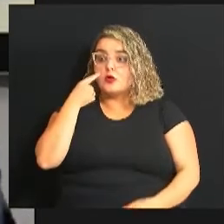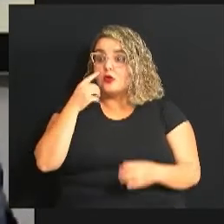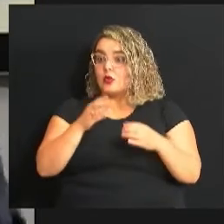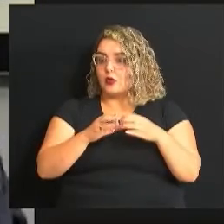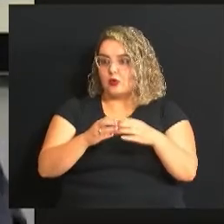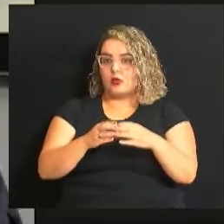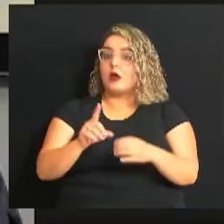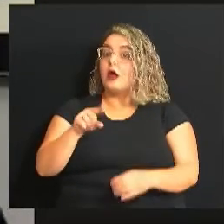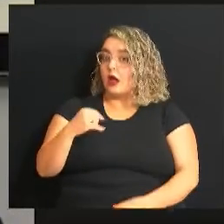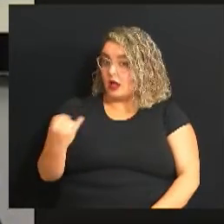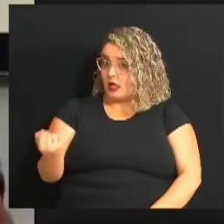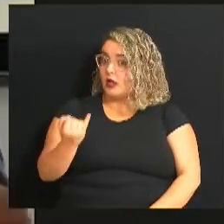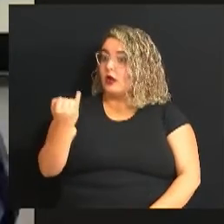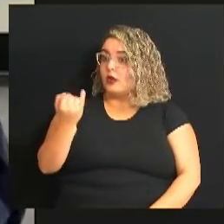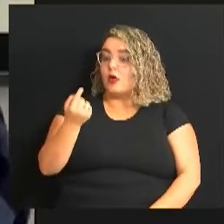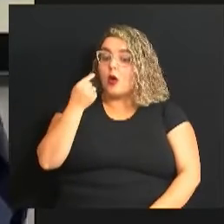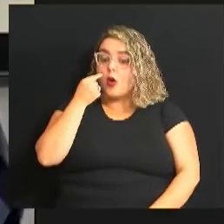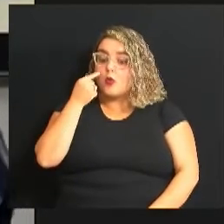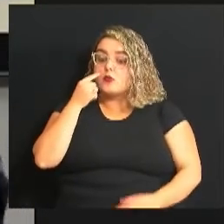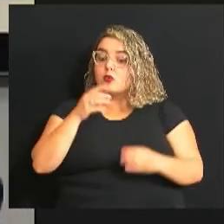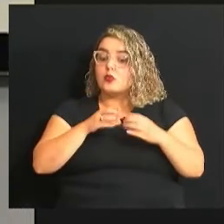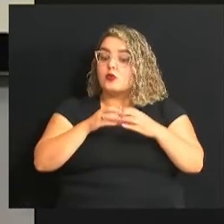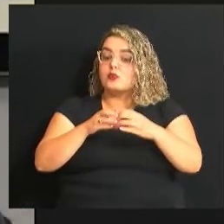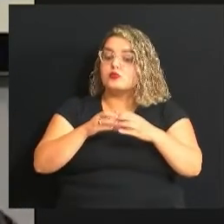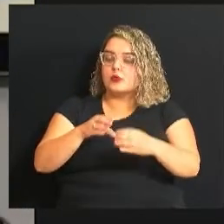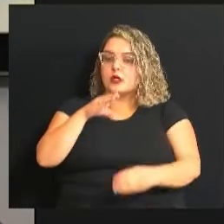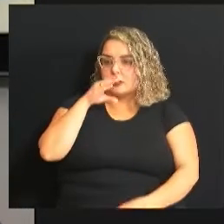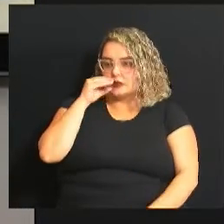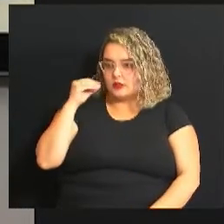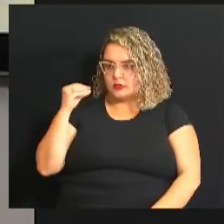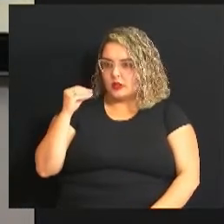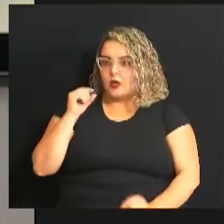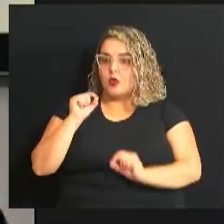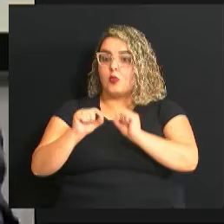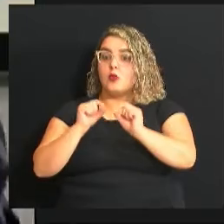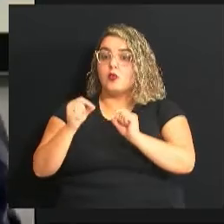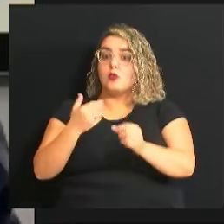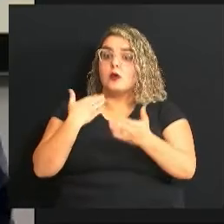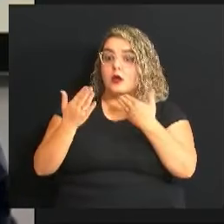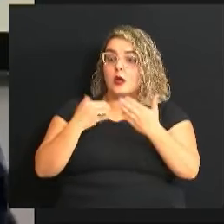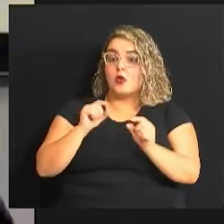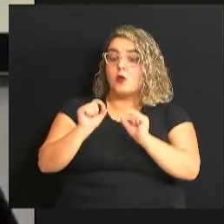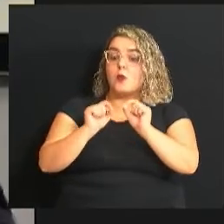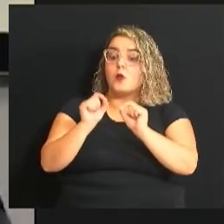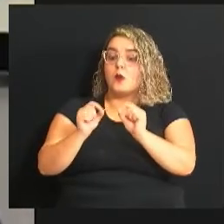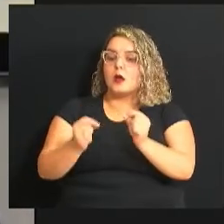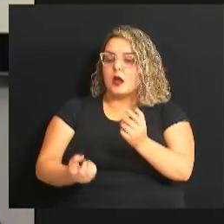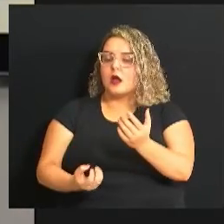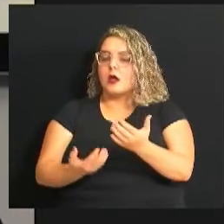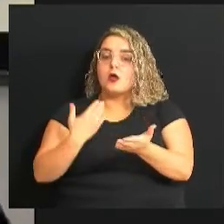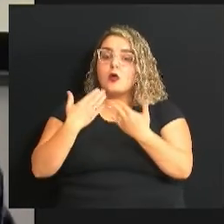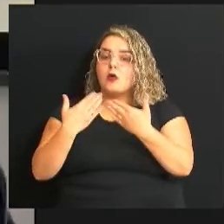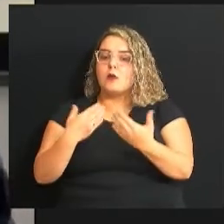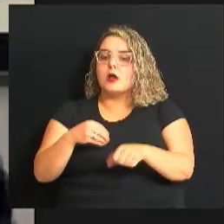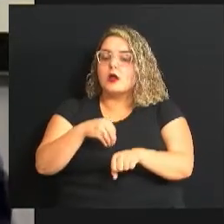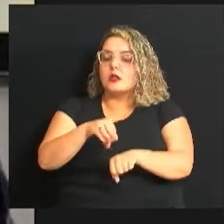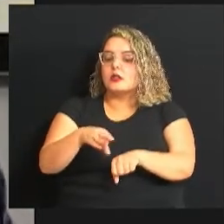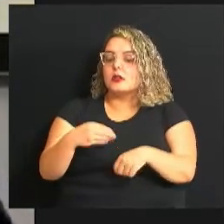muito importante, observar a convivência do adolescente, sobre o que ele conversa, com quem que ele conversa, dá dicas